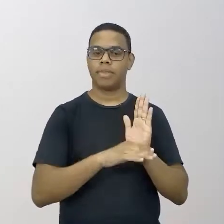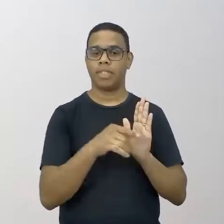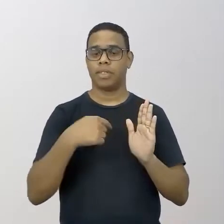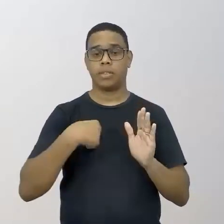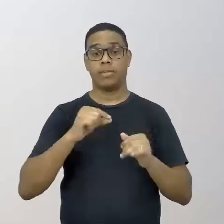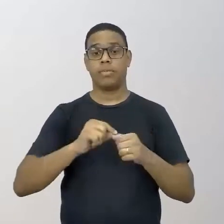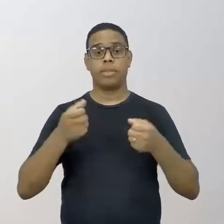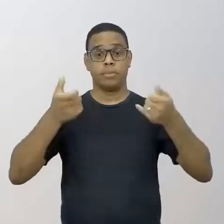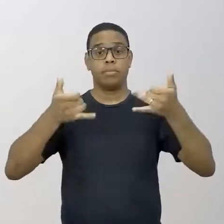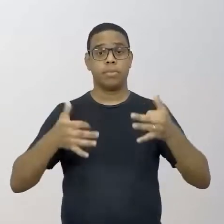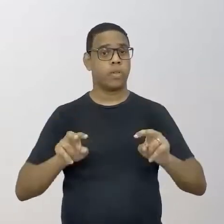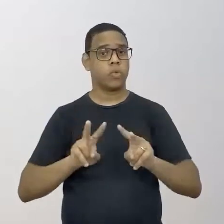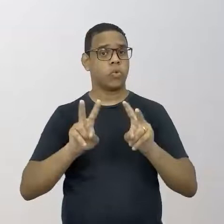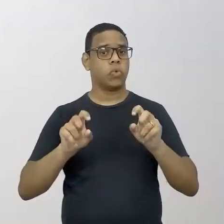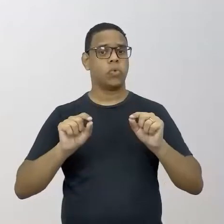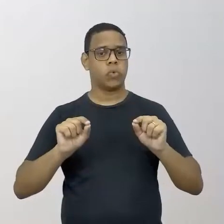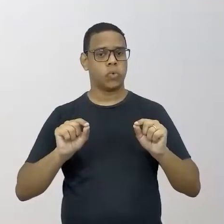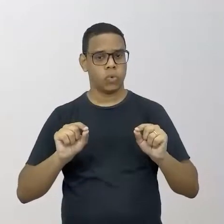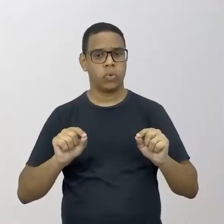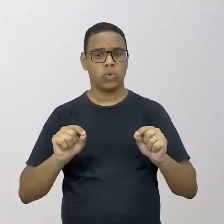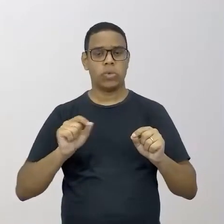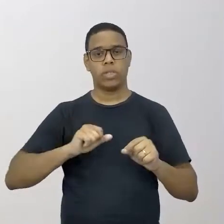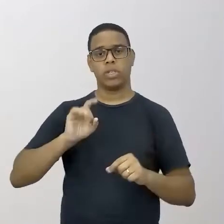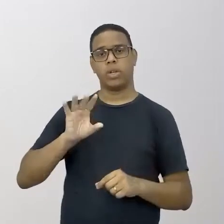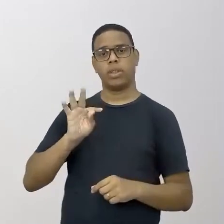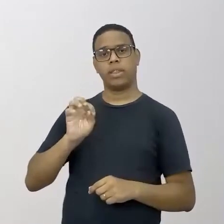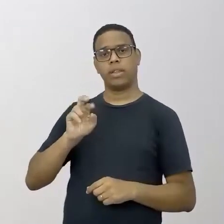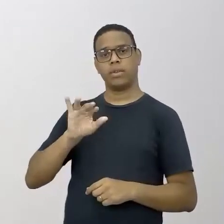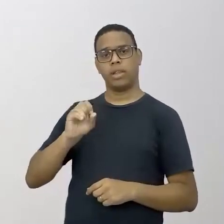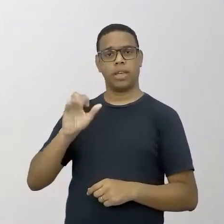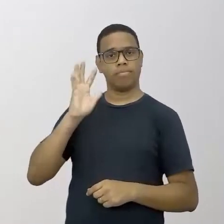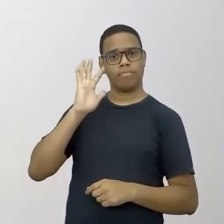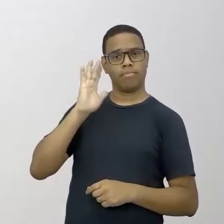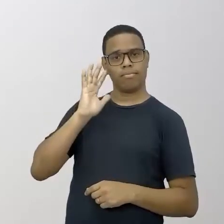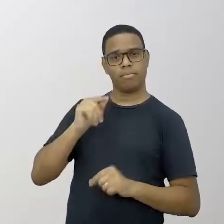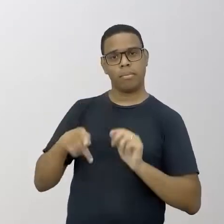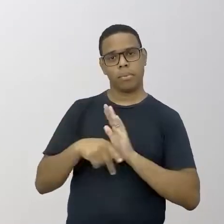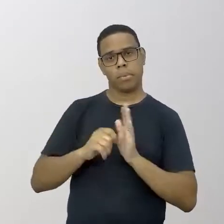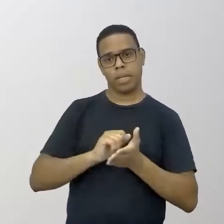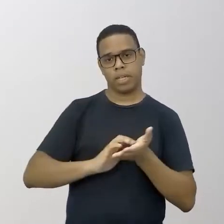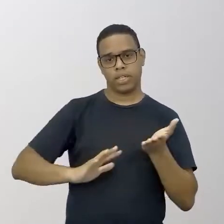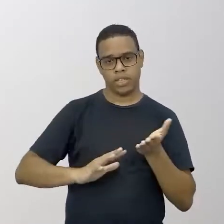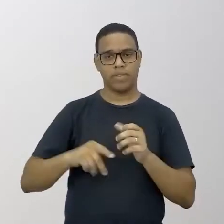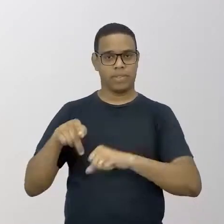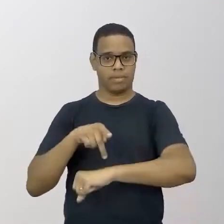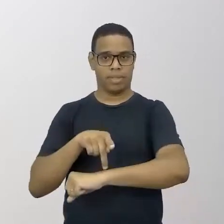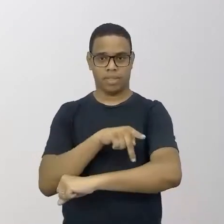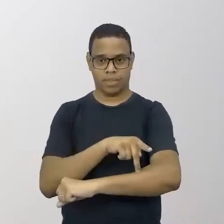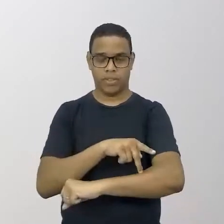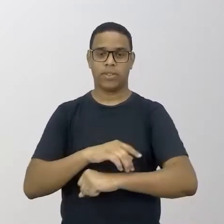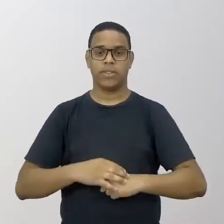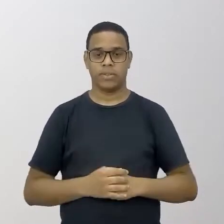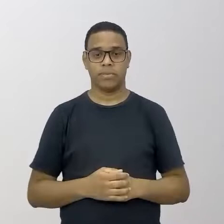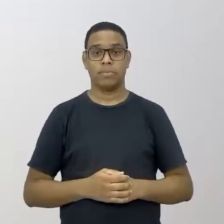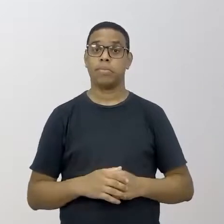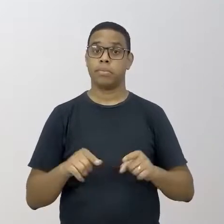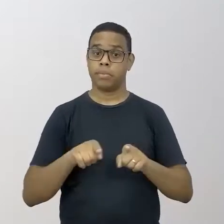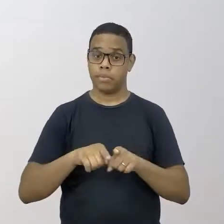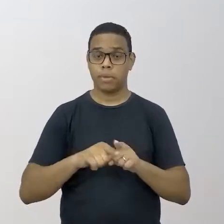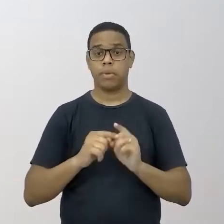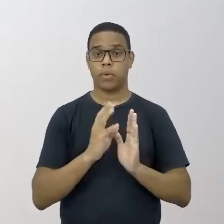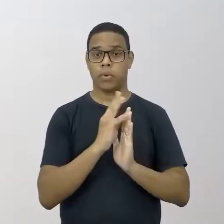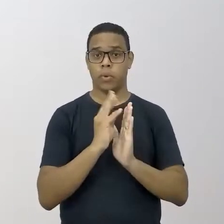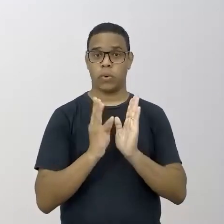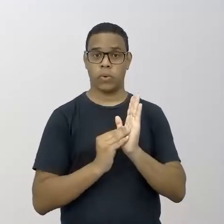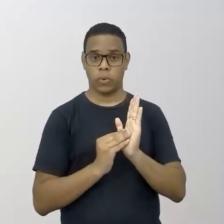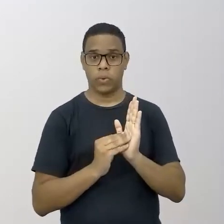foi falar sobre a parte teórica das atividades pedagógicas e do próprio